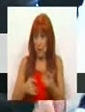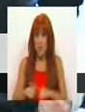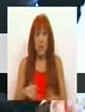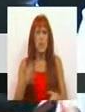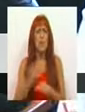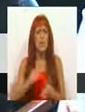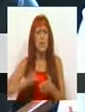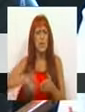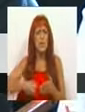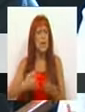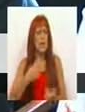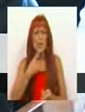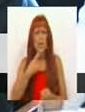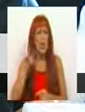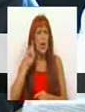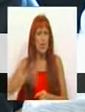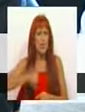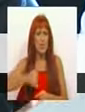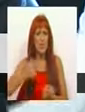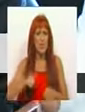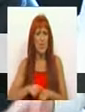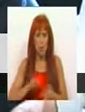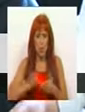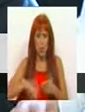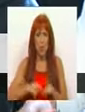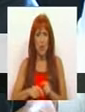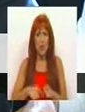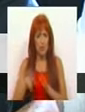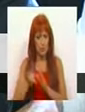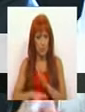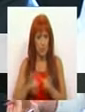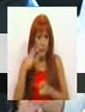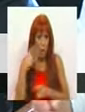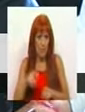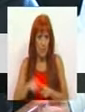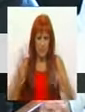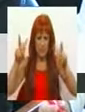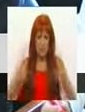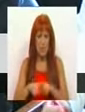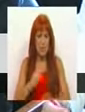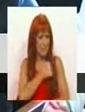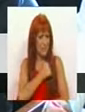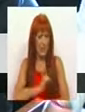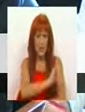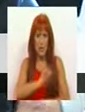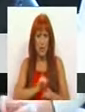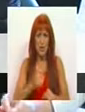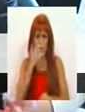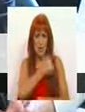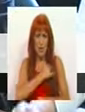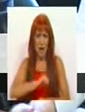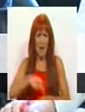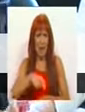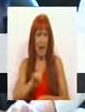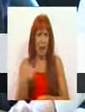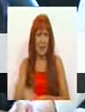cerimónia de assinatura que seria tão importante dos contratos de regularização da titularidade das habitações dos residentes do núcleo.